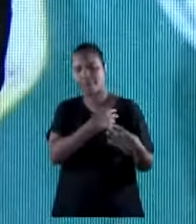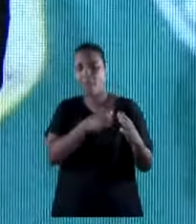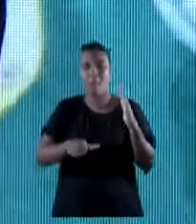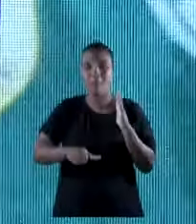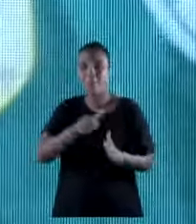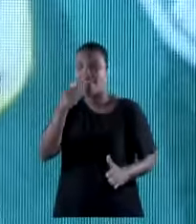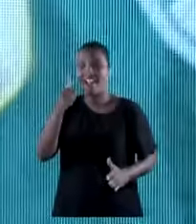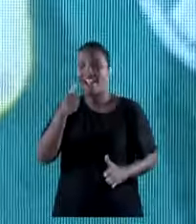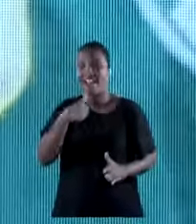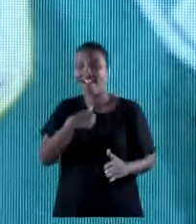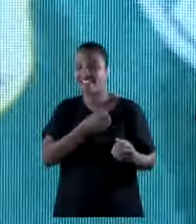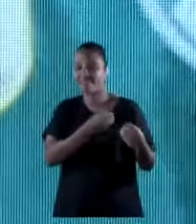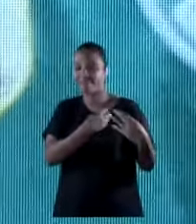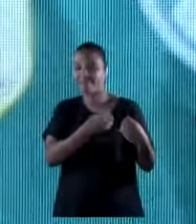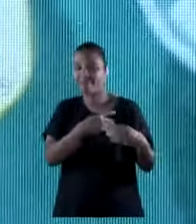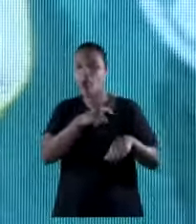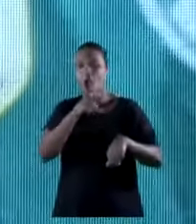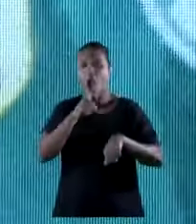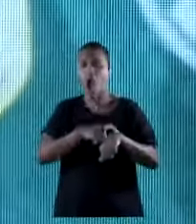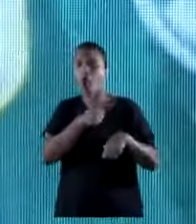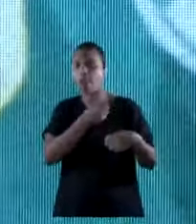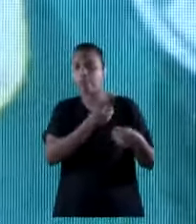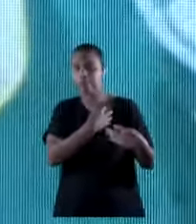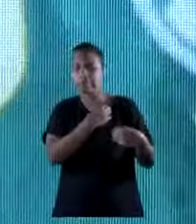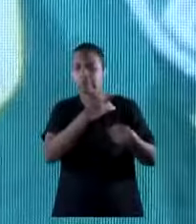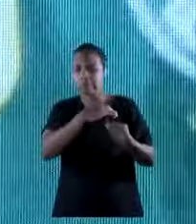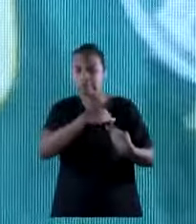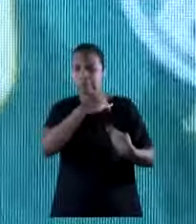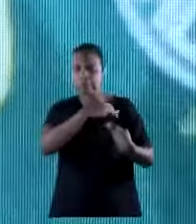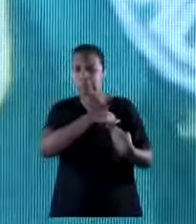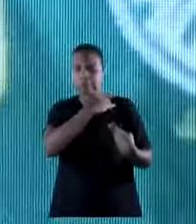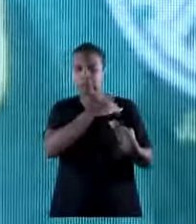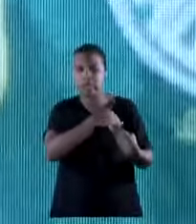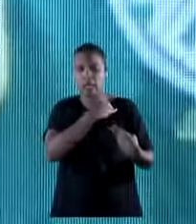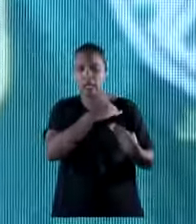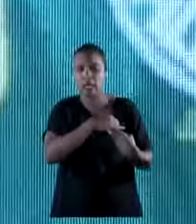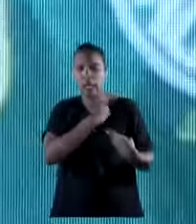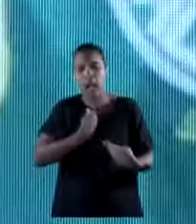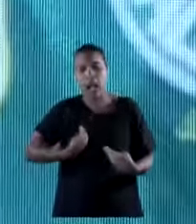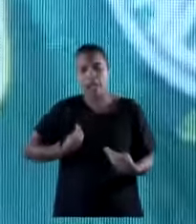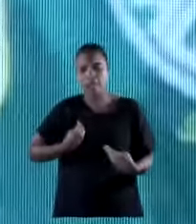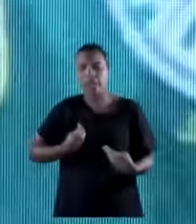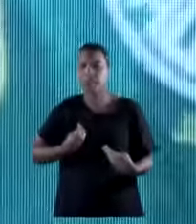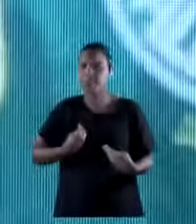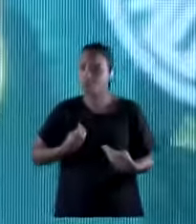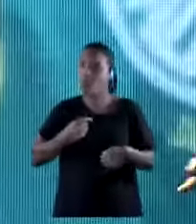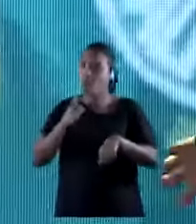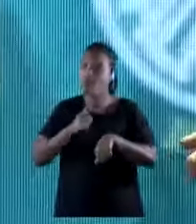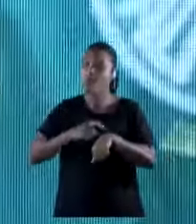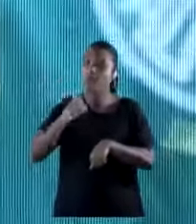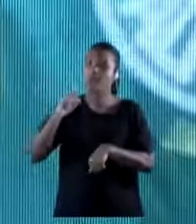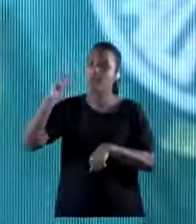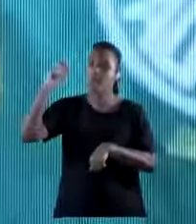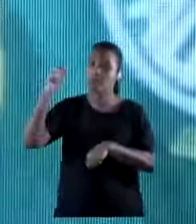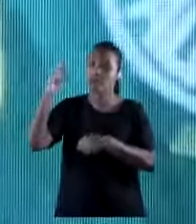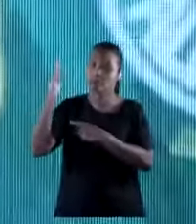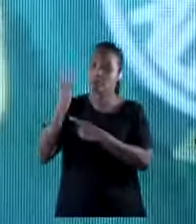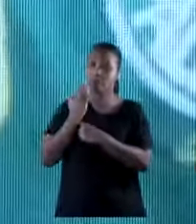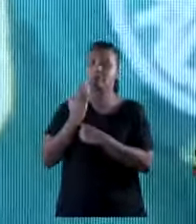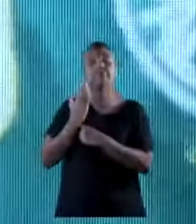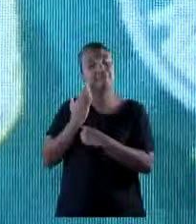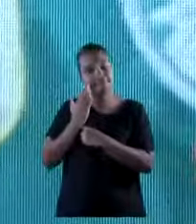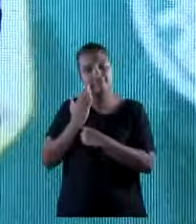porque ele soube sim esperar a hora certa, e ele sempre me chamava e me falava que ia ser tudo no momento de Deus. E isso eu